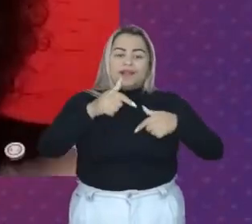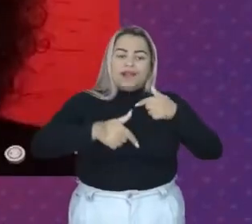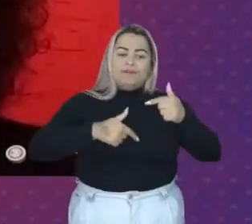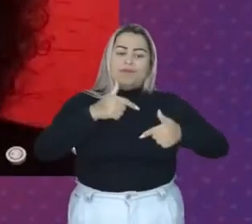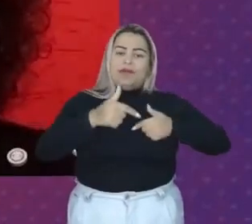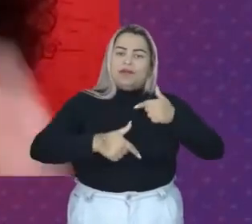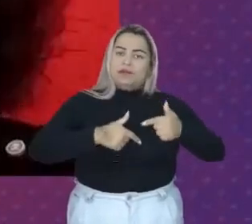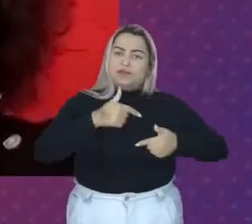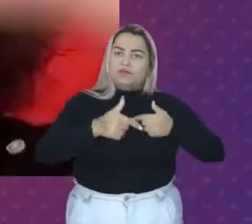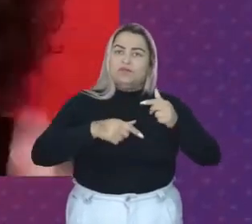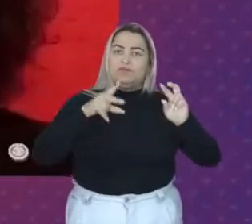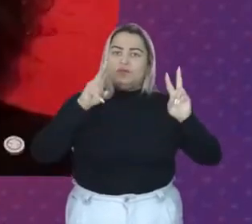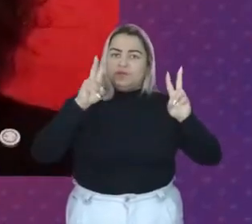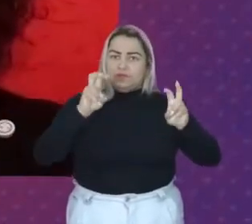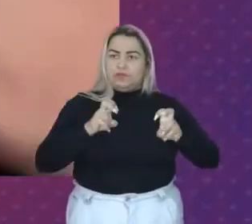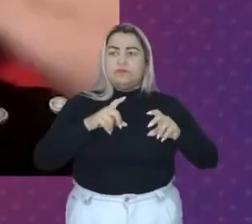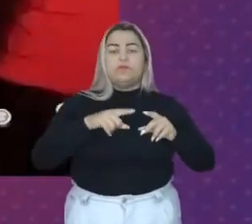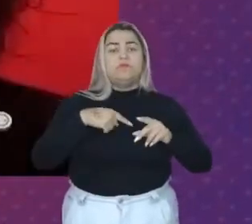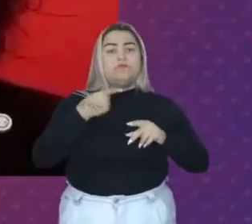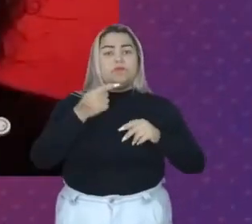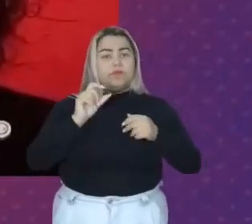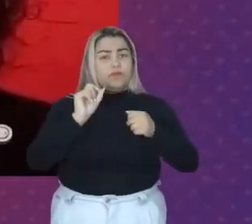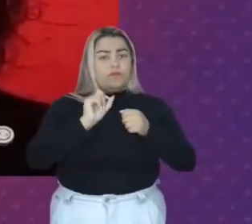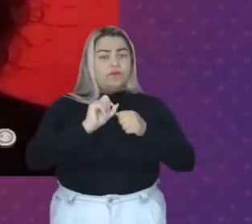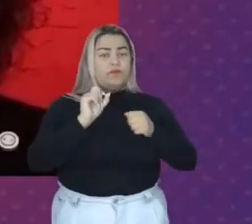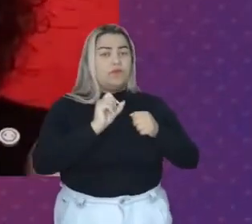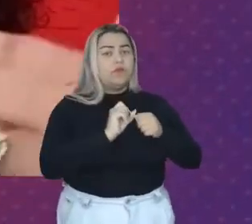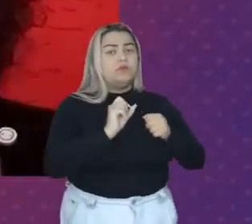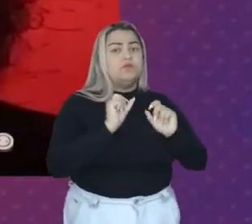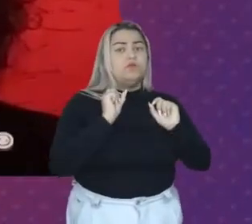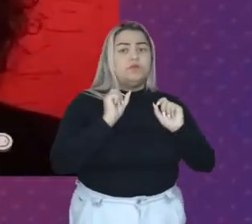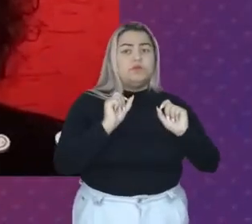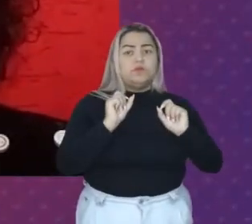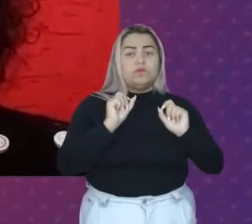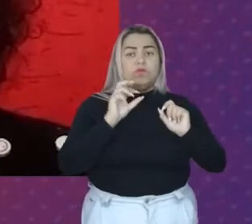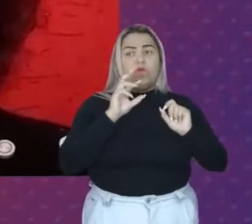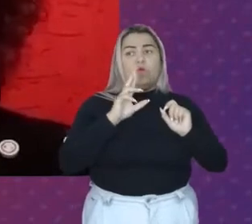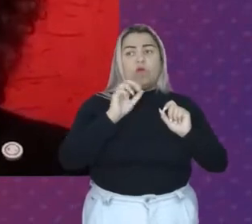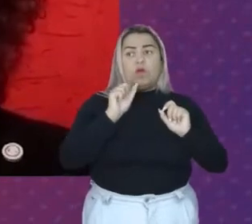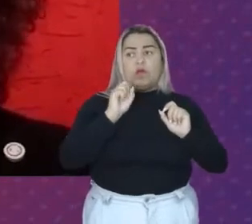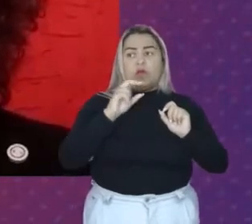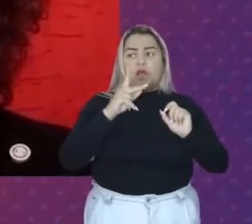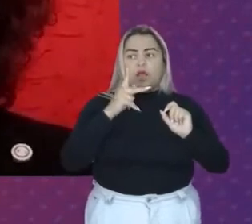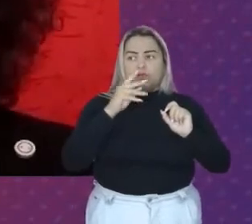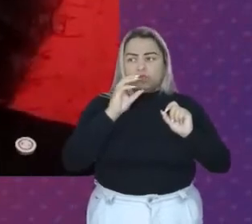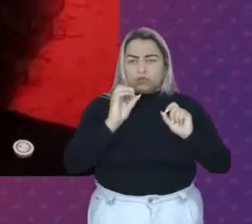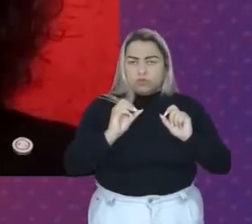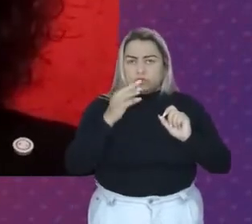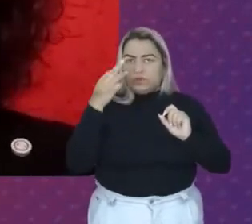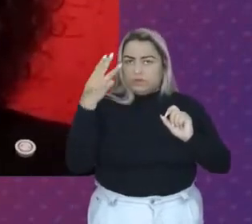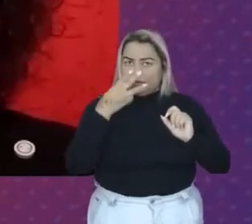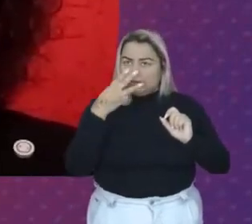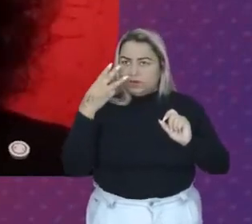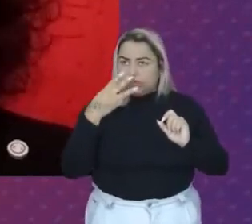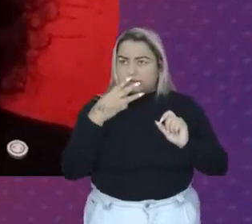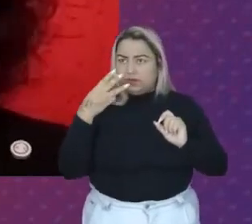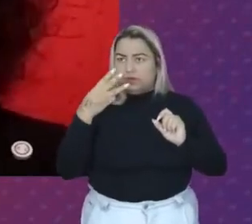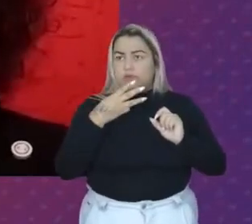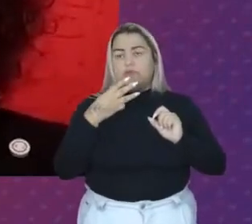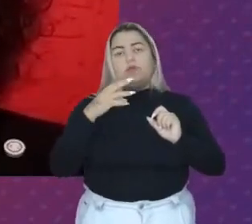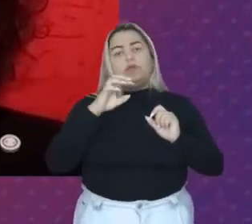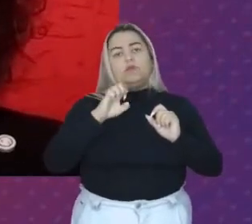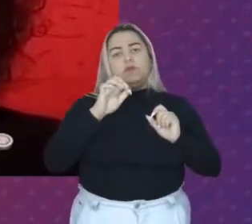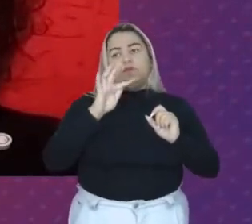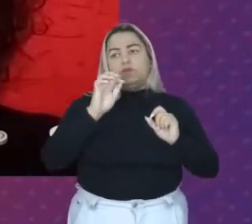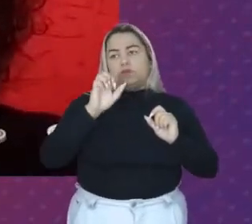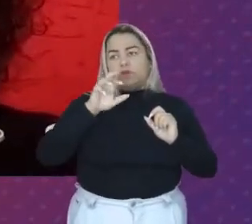colocam qual é o tema, depois é feito tipo um rascunho, esse rascunho é levado para as três esferas, né?